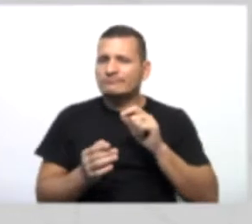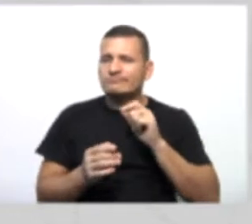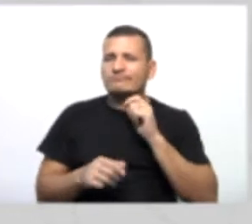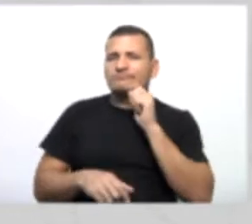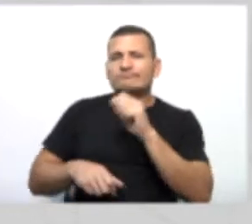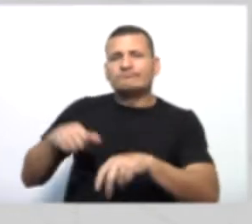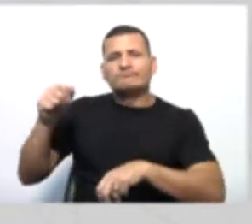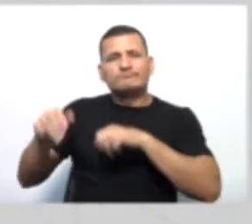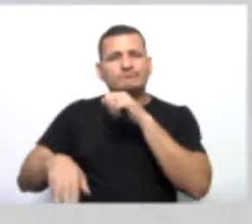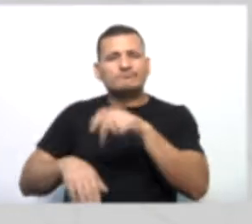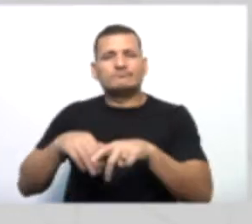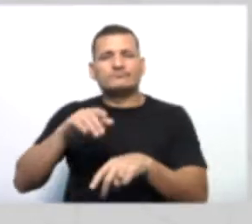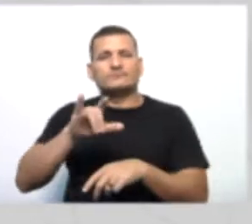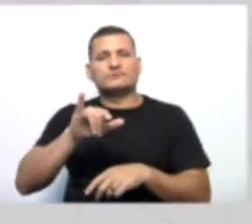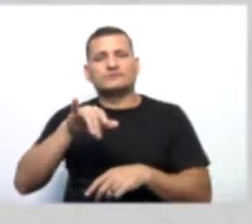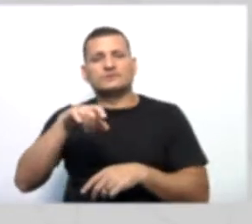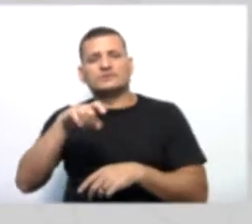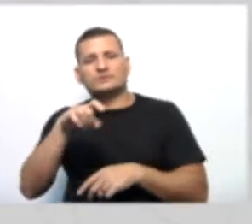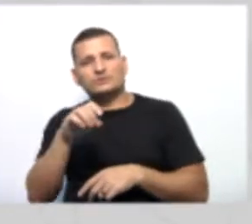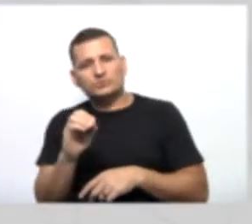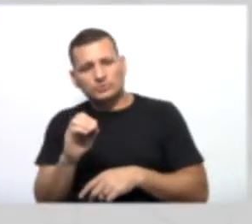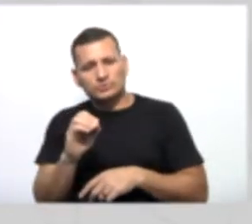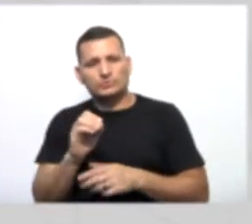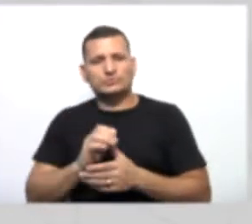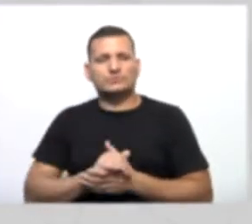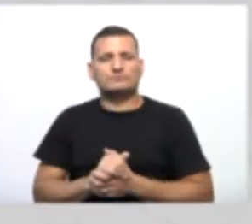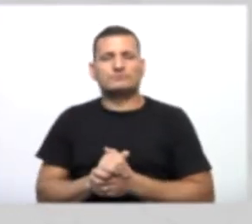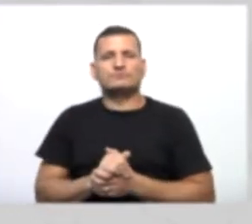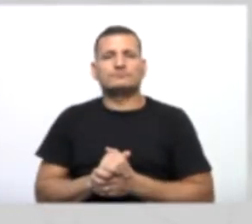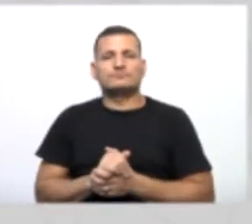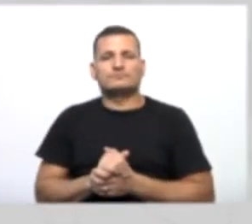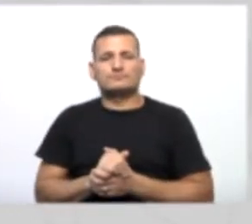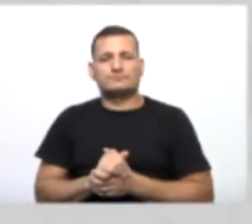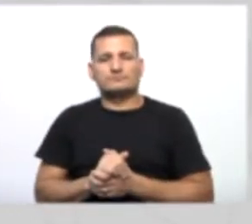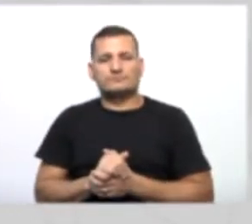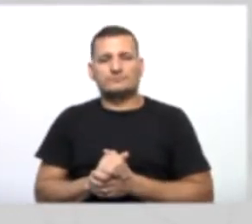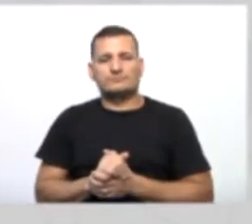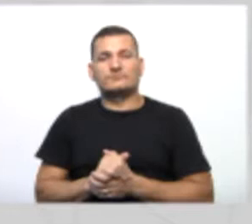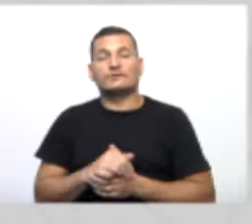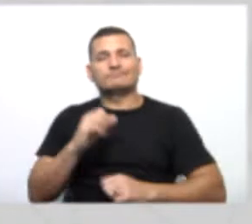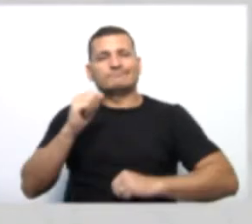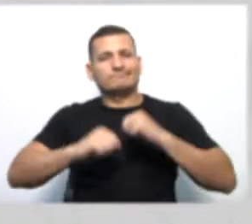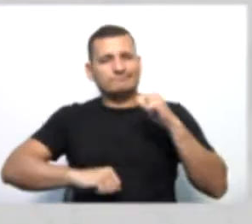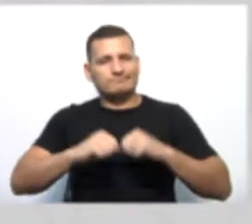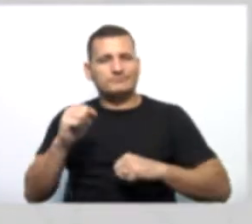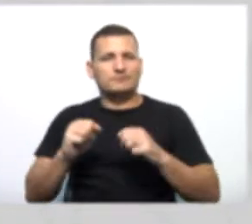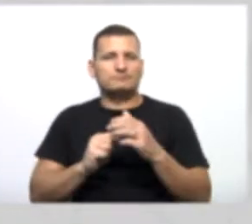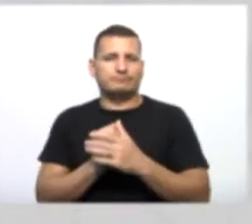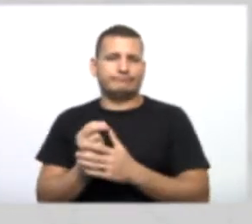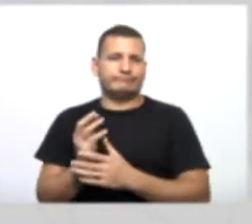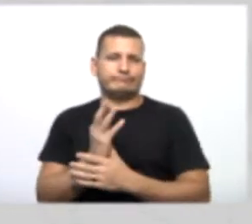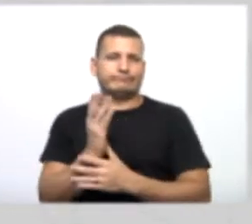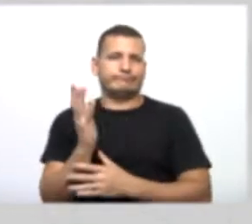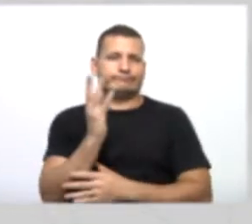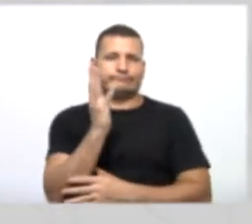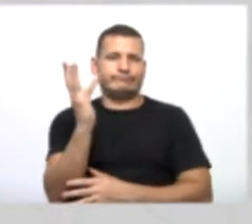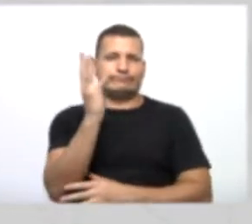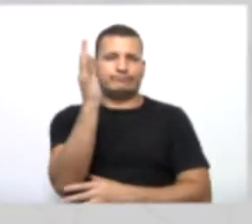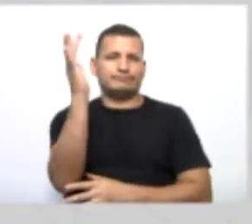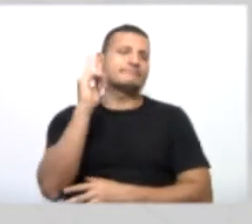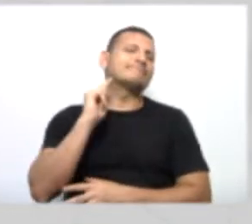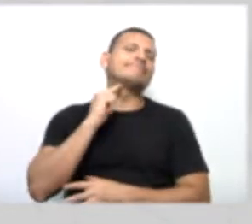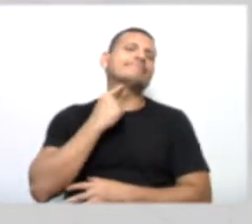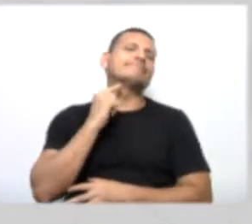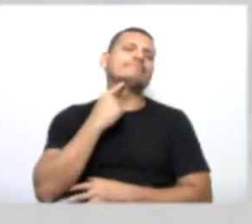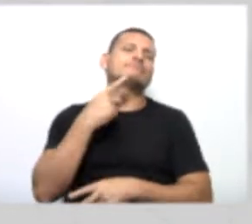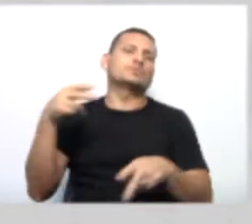pelos cantos, não é? Transbordando as latas de lixo. Olha as fábricas, as fumaças poluindo o meio ambiente.